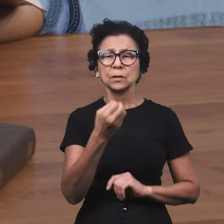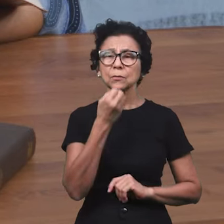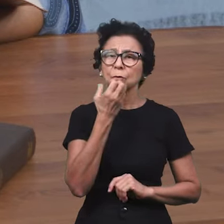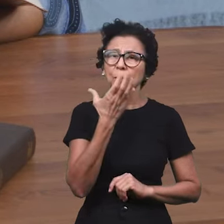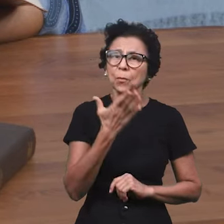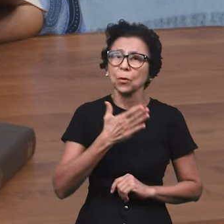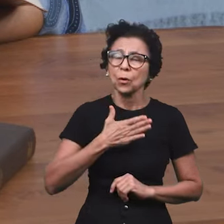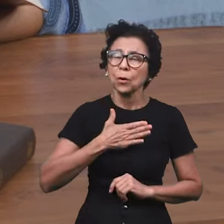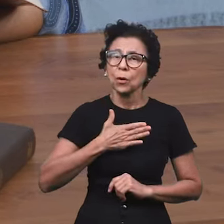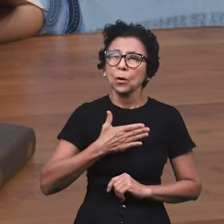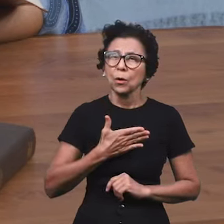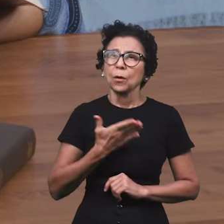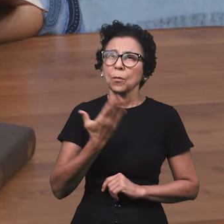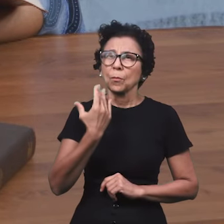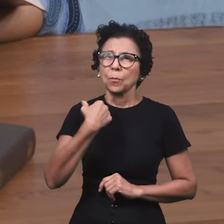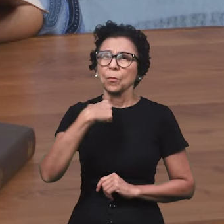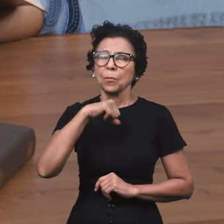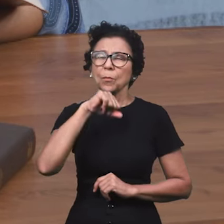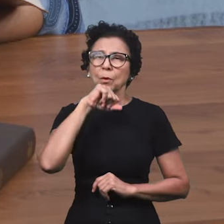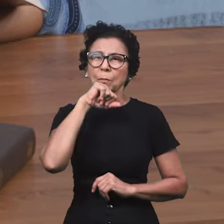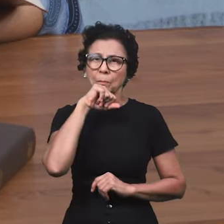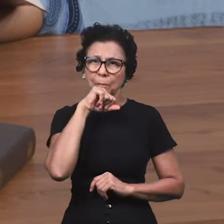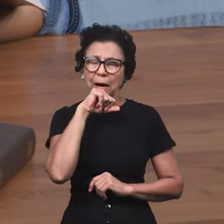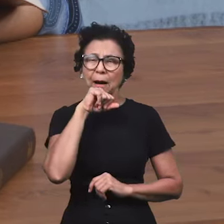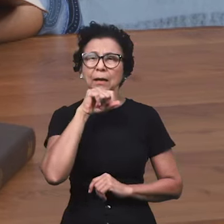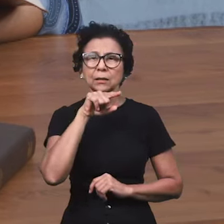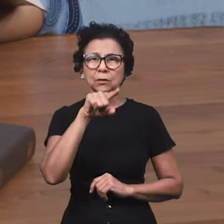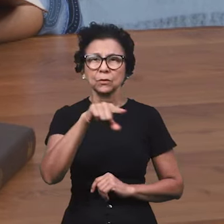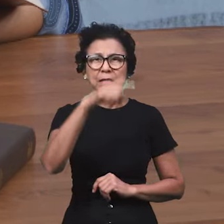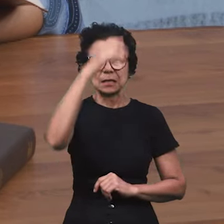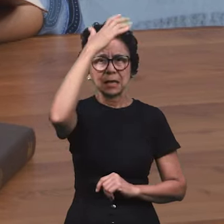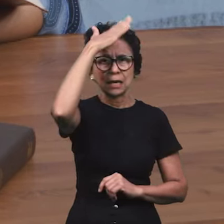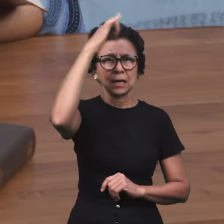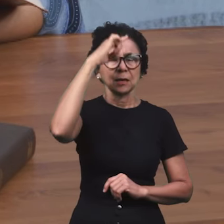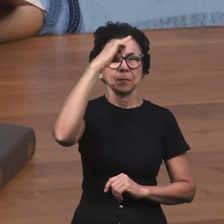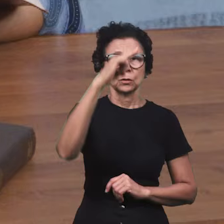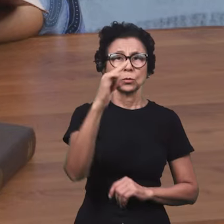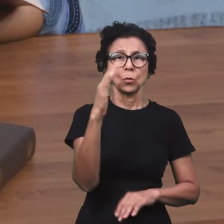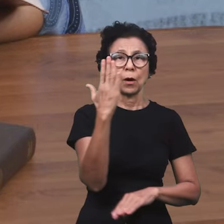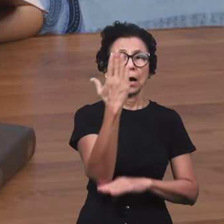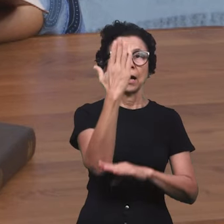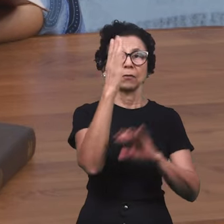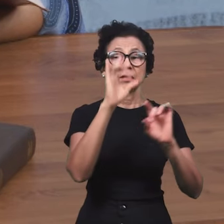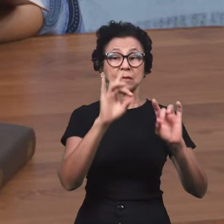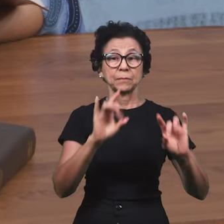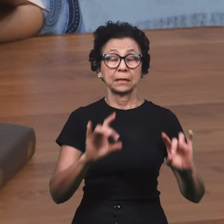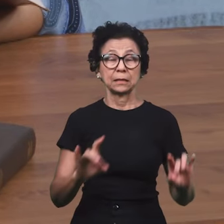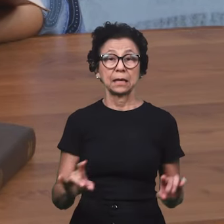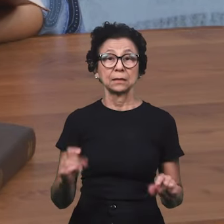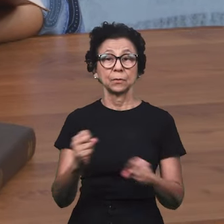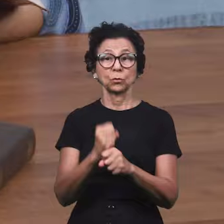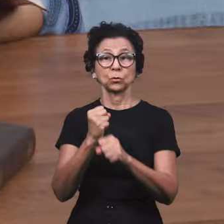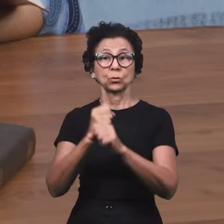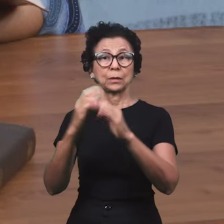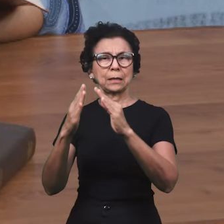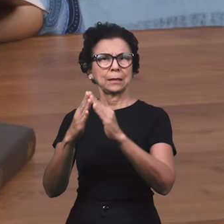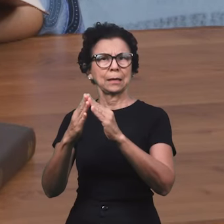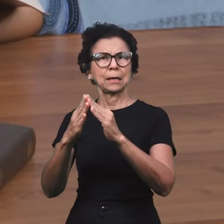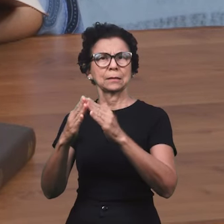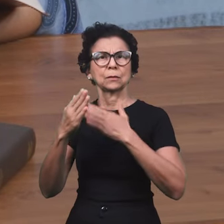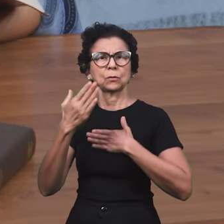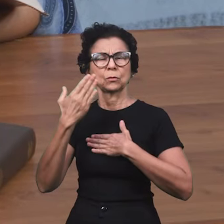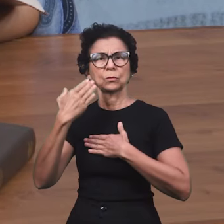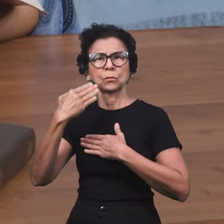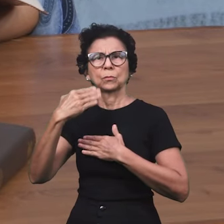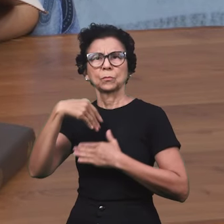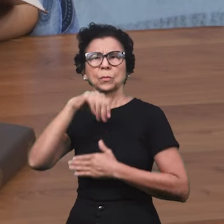lhe mandaste cedros para edificar uma casa em que morasse, assim também usa comigo. Eis